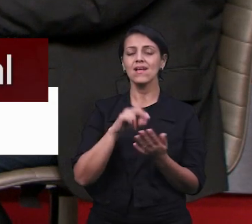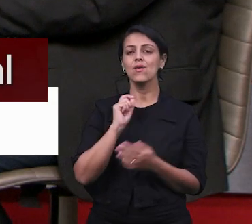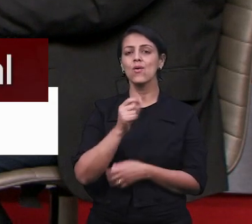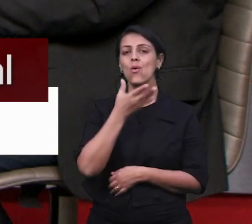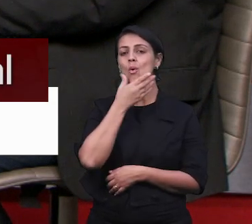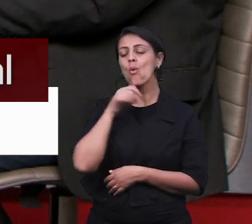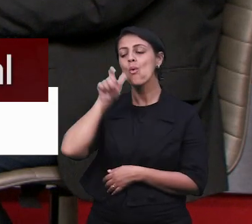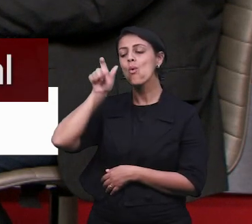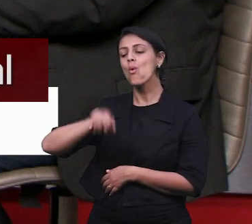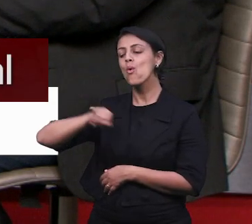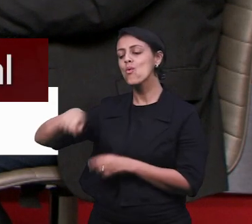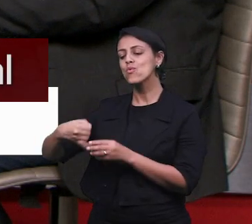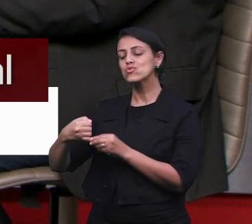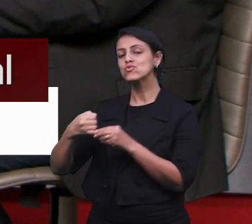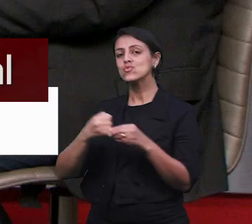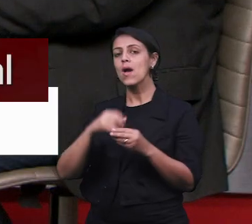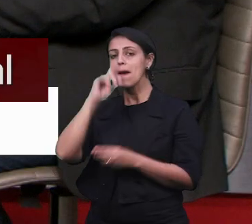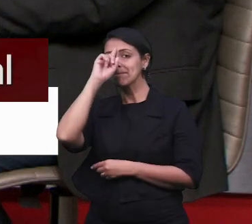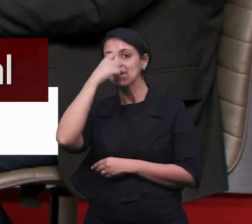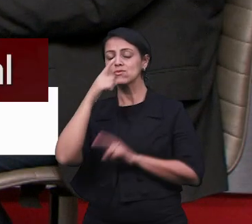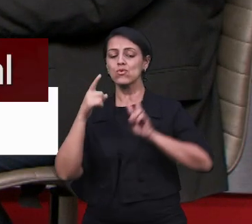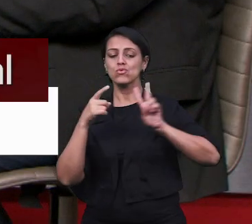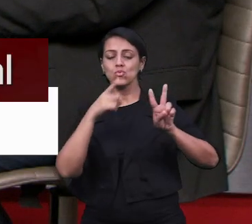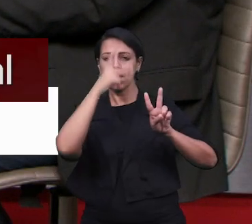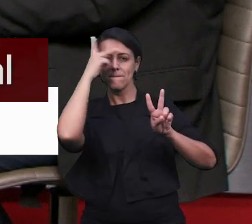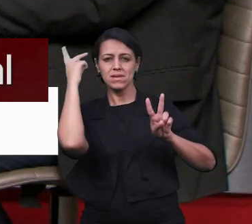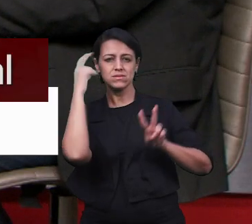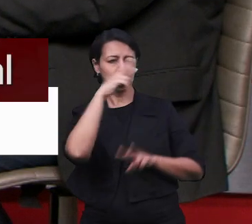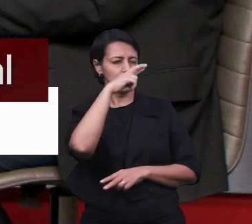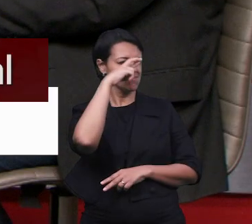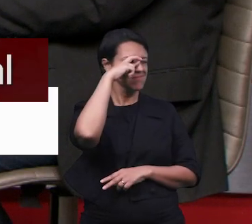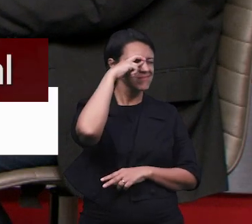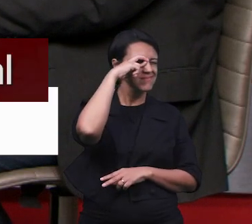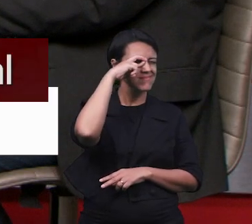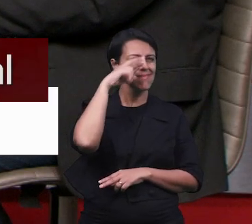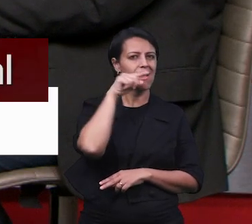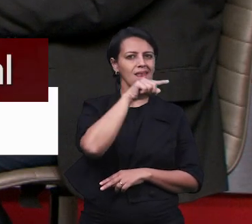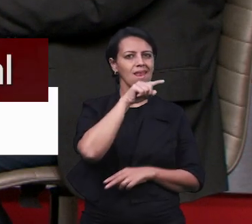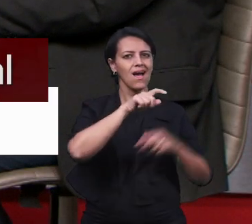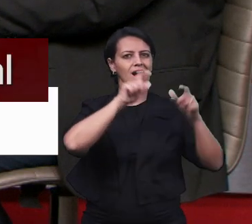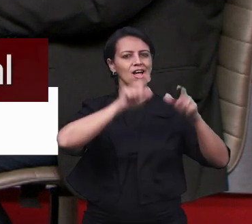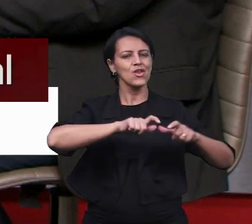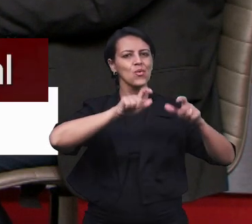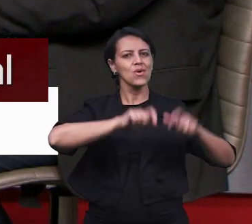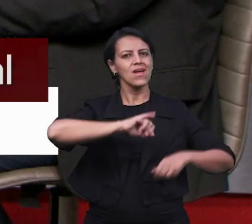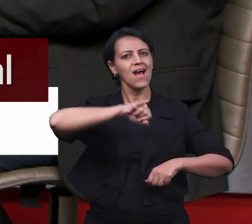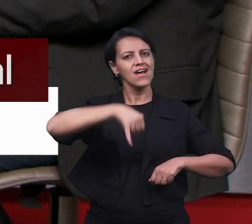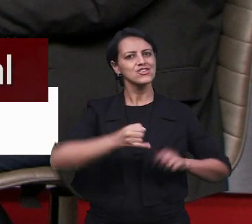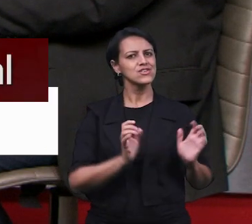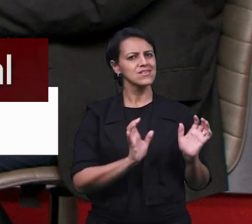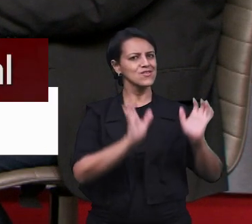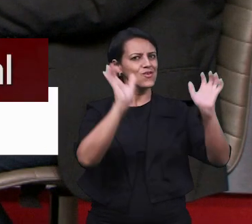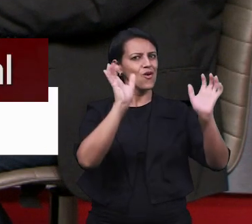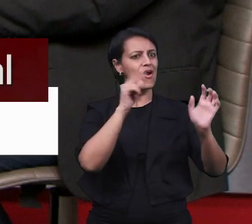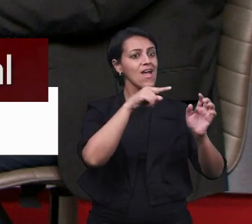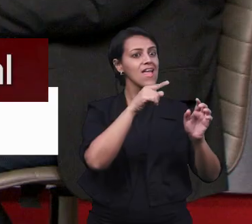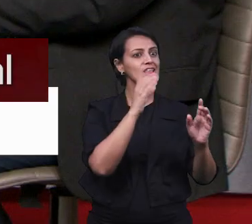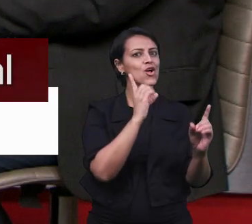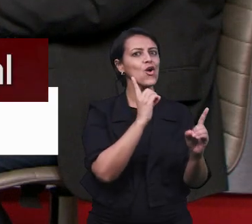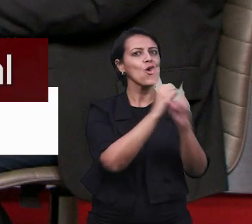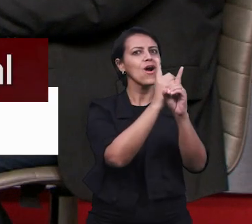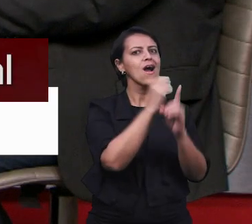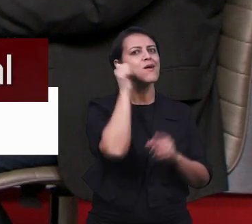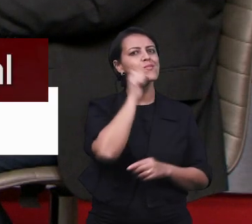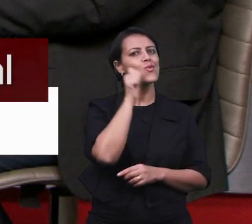enviou 2 espias à cidade de Jericó e ali eles encontraram Raabe, que os